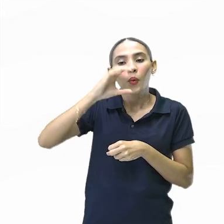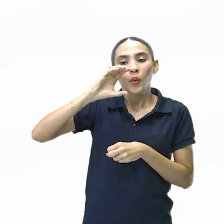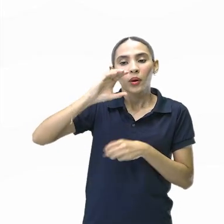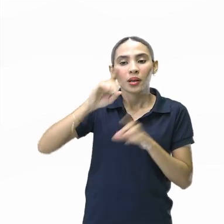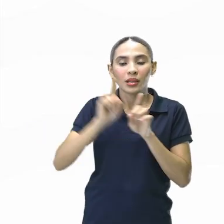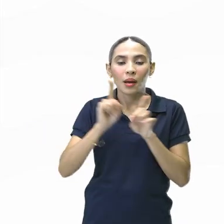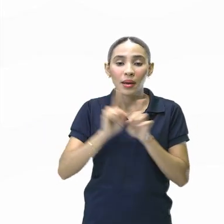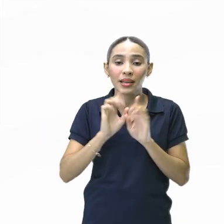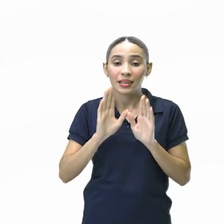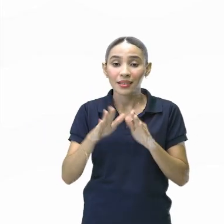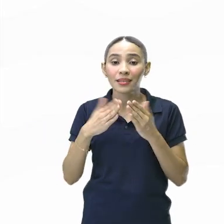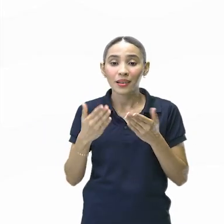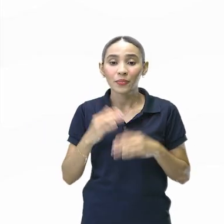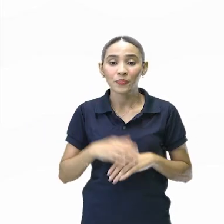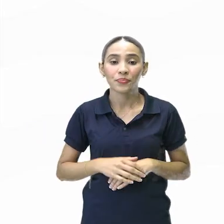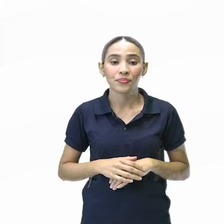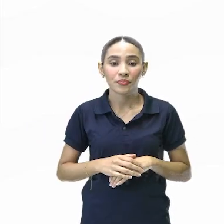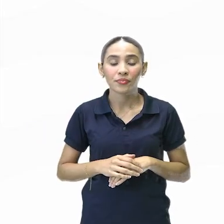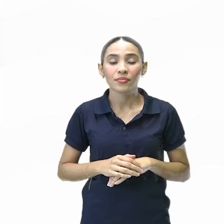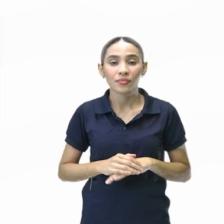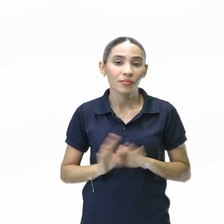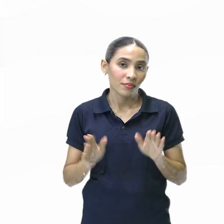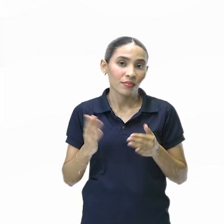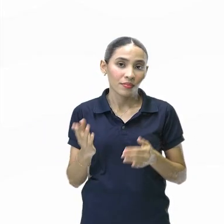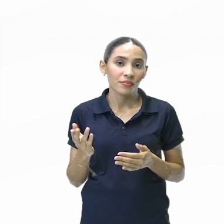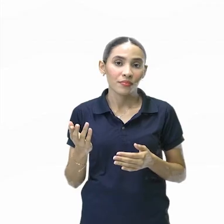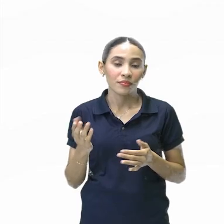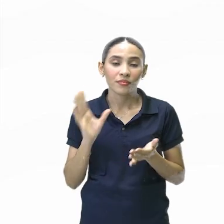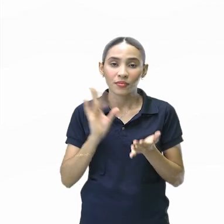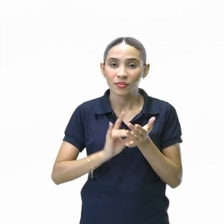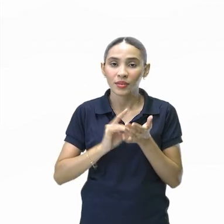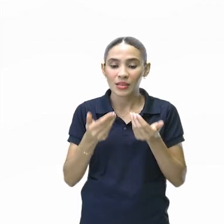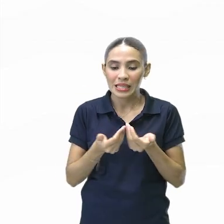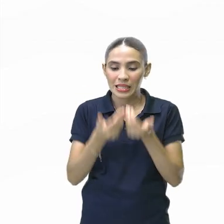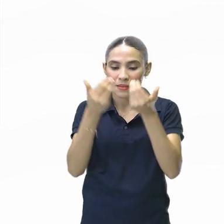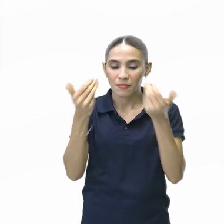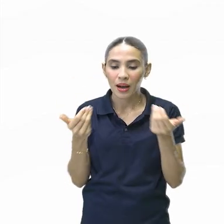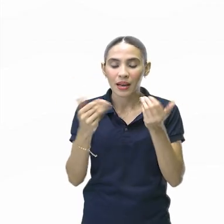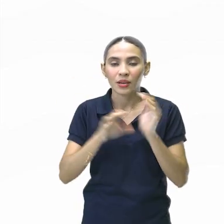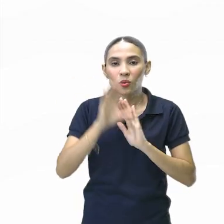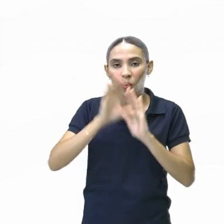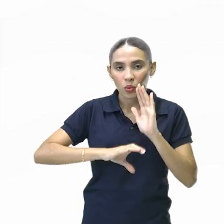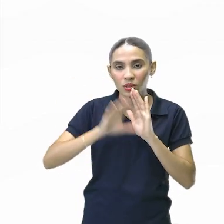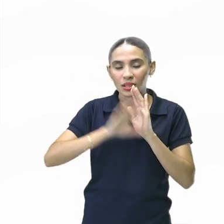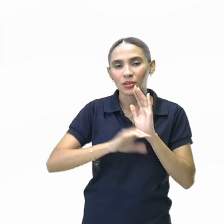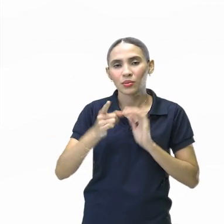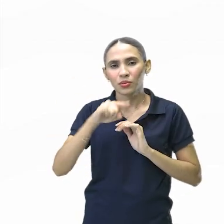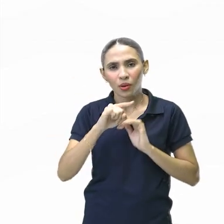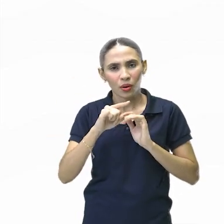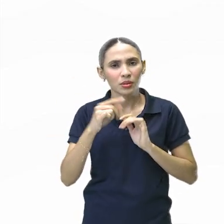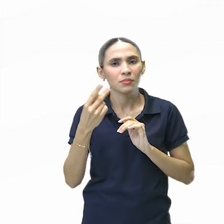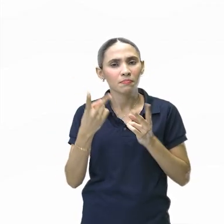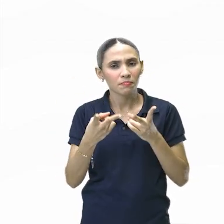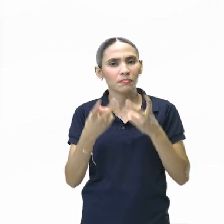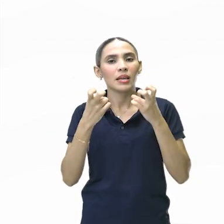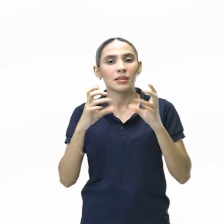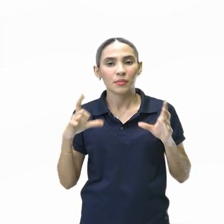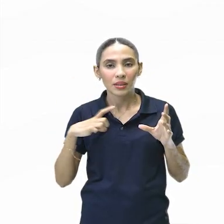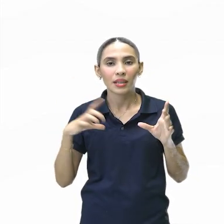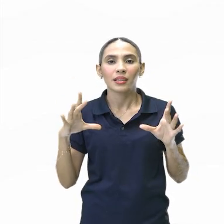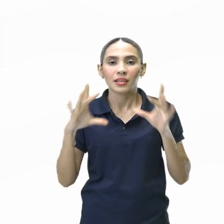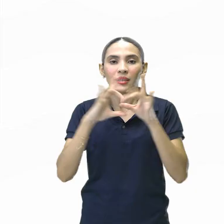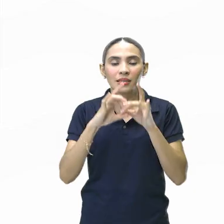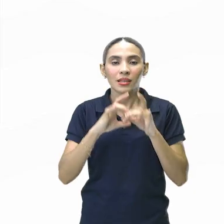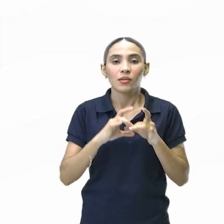uvas. Então, olha só como, embora a gente separe aqui os conceitos, nós vimos que eles estão intimamente ligados,